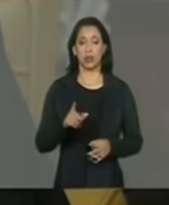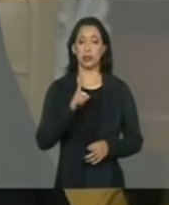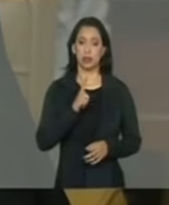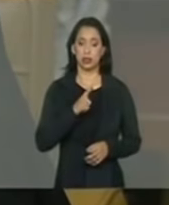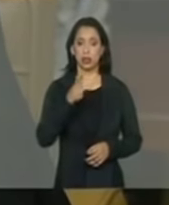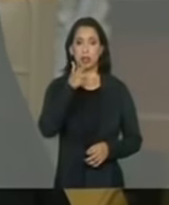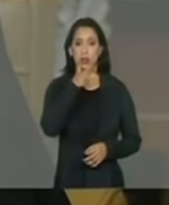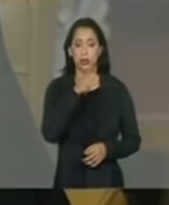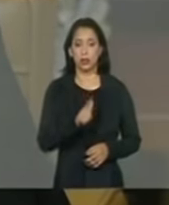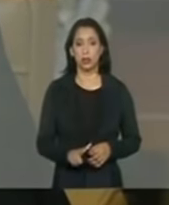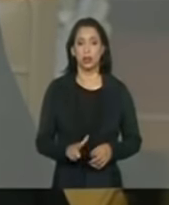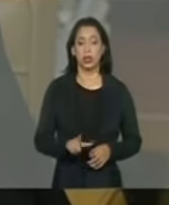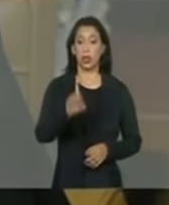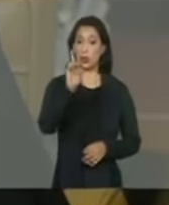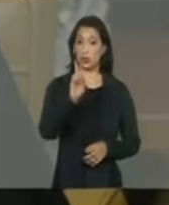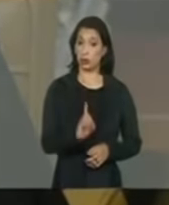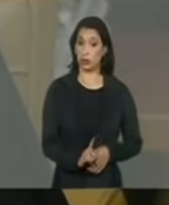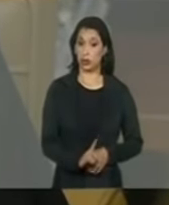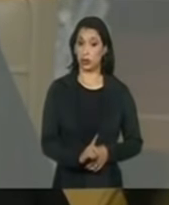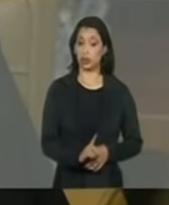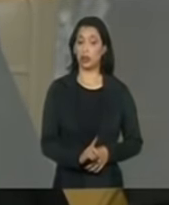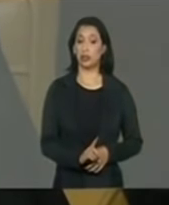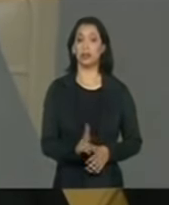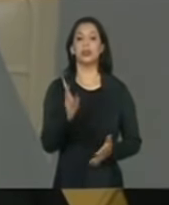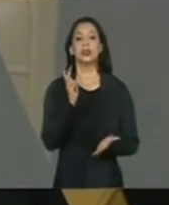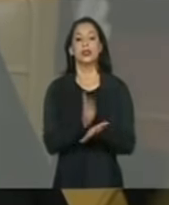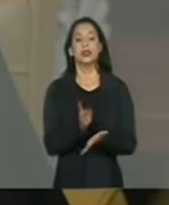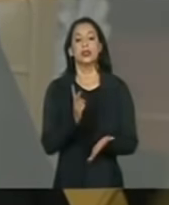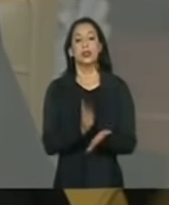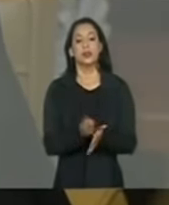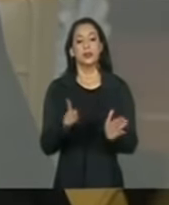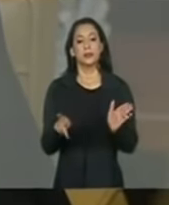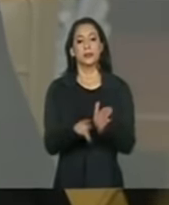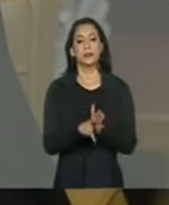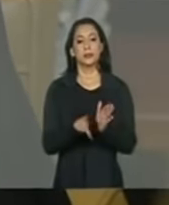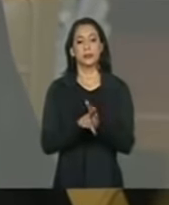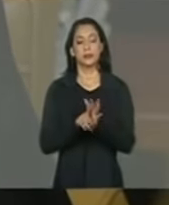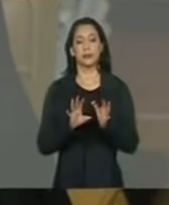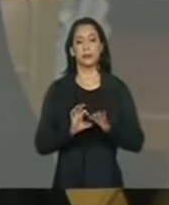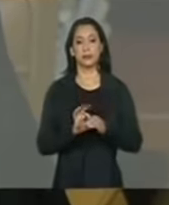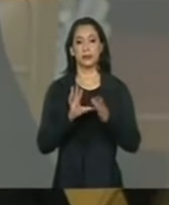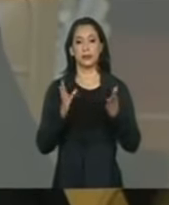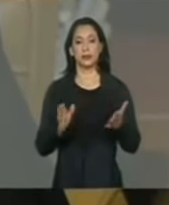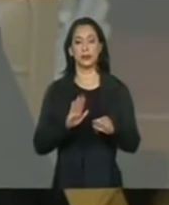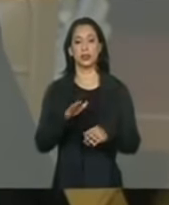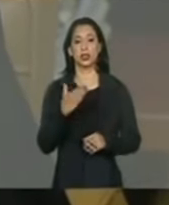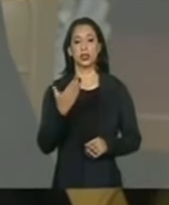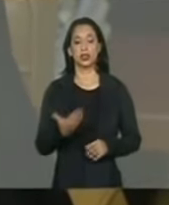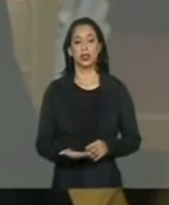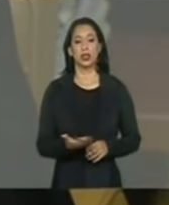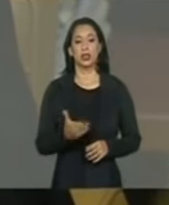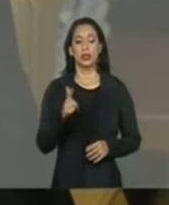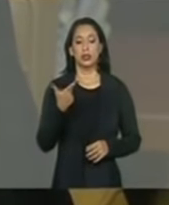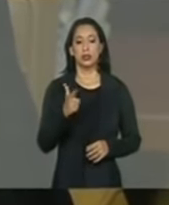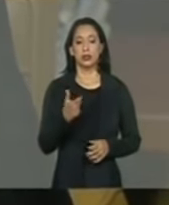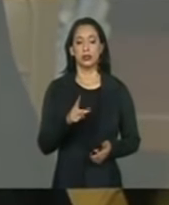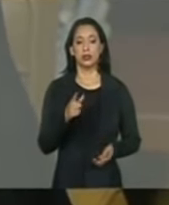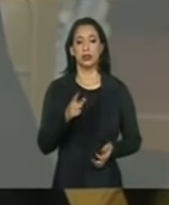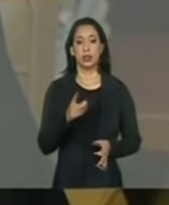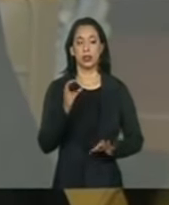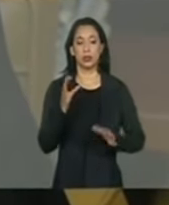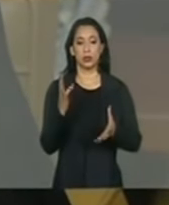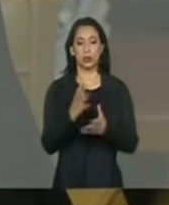preservar os seus direitos e conservar a sua própria liberdade eventual inefetividade da jurisdição